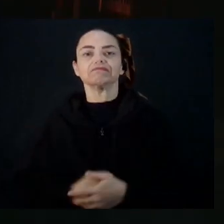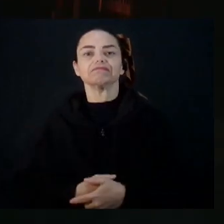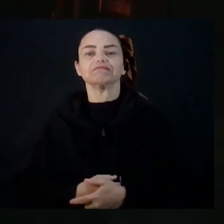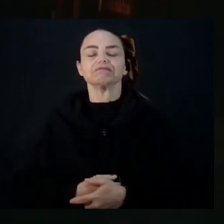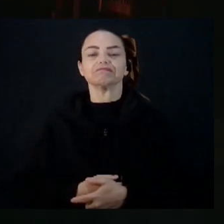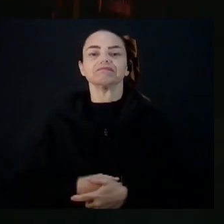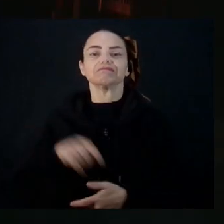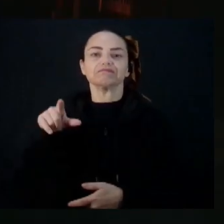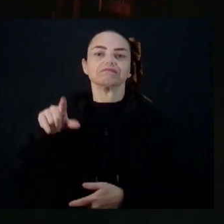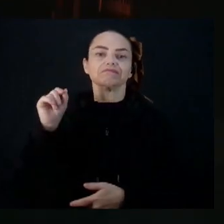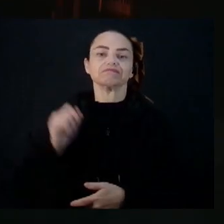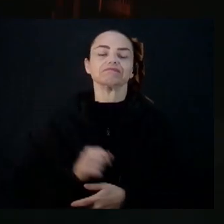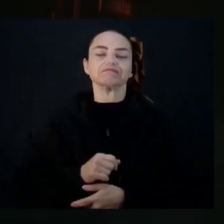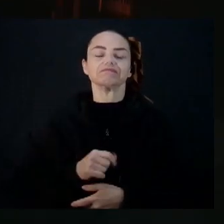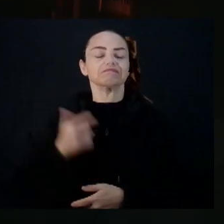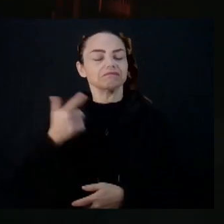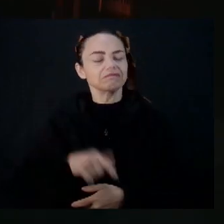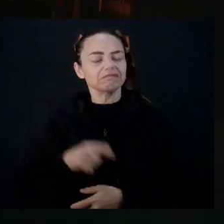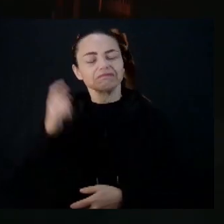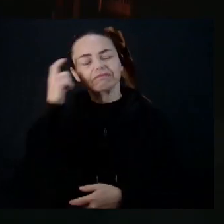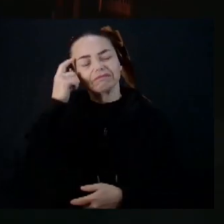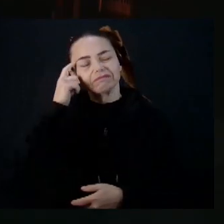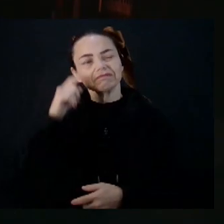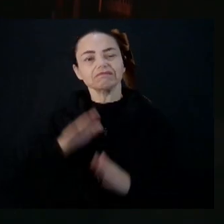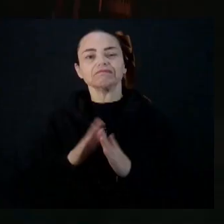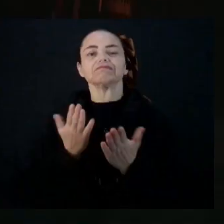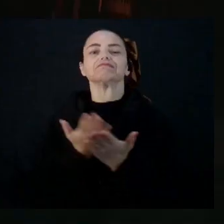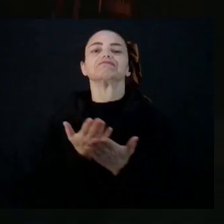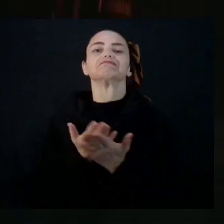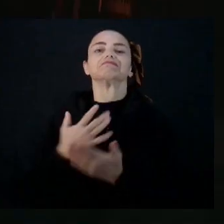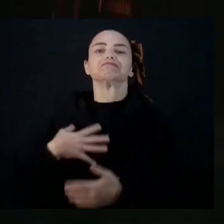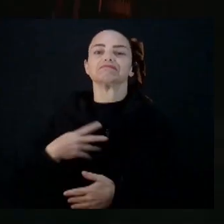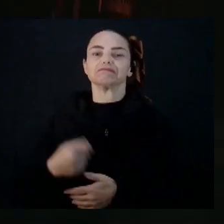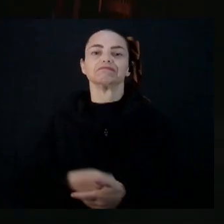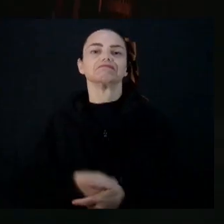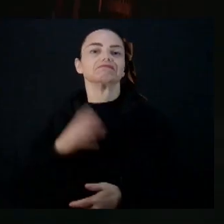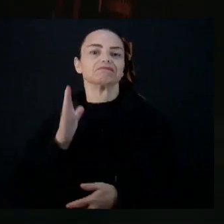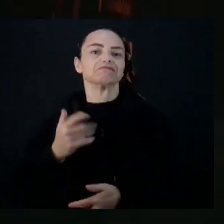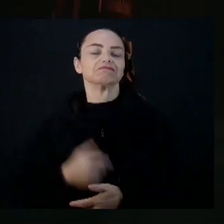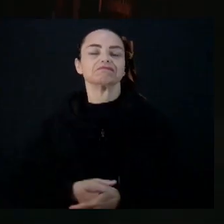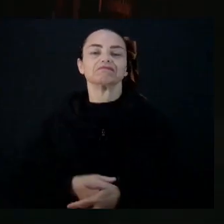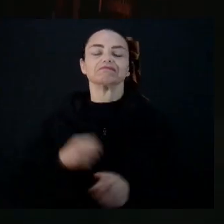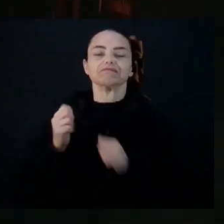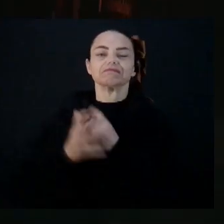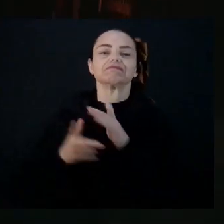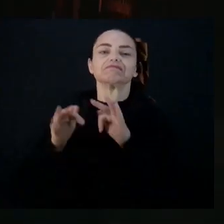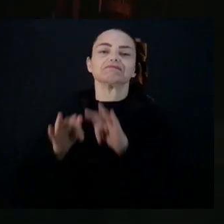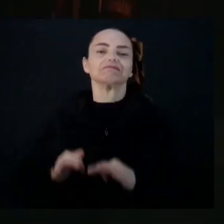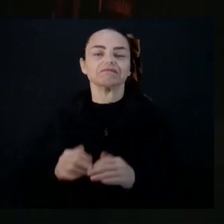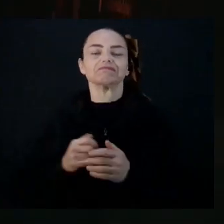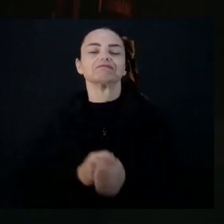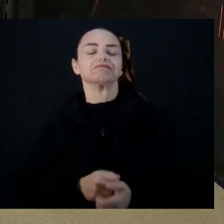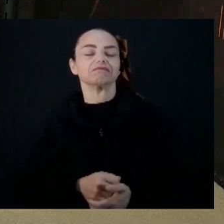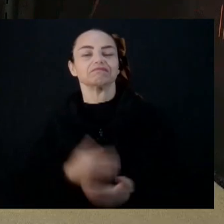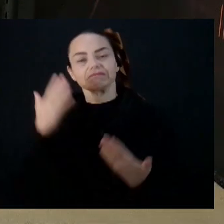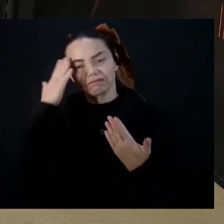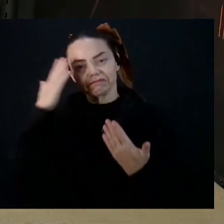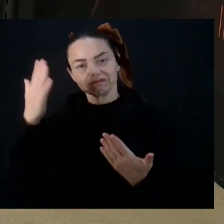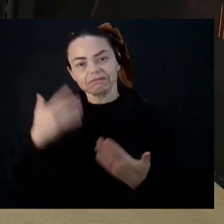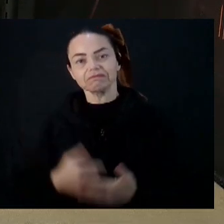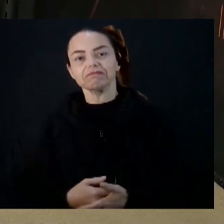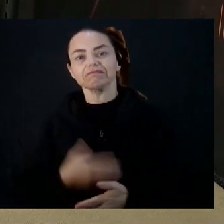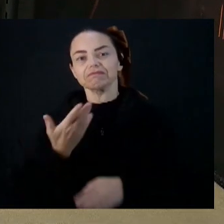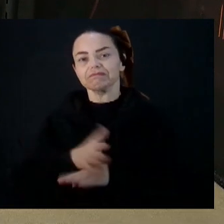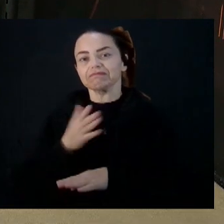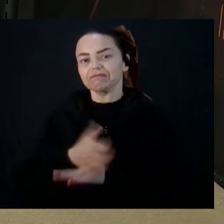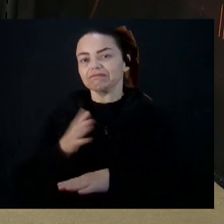ou repensando a escola dos filhos, e a gente já, com as considerações finais com você, quero agradecer demais a sua participação, a